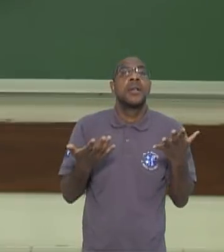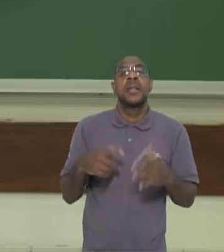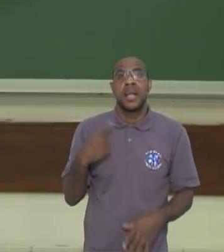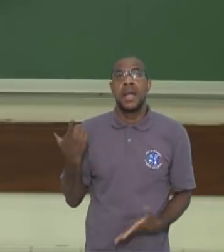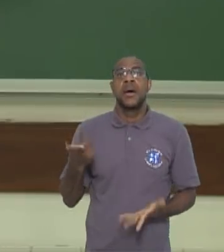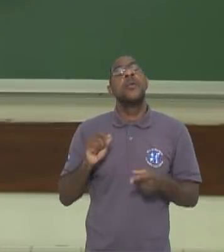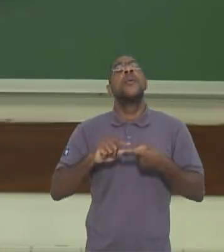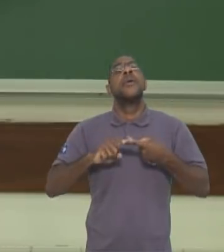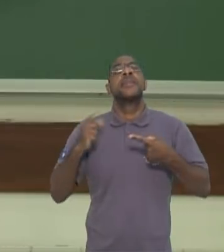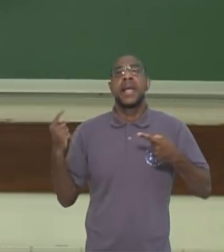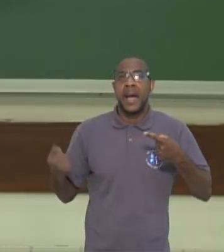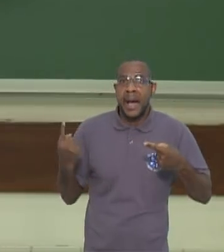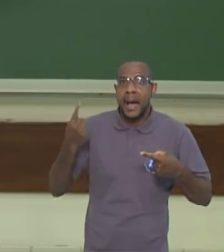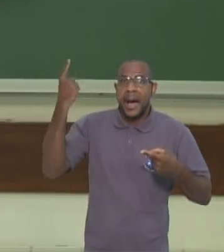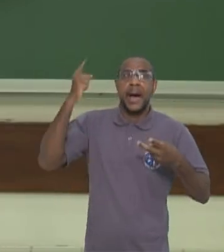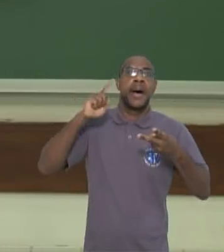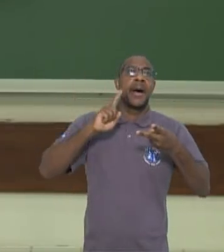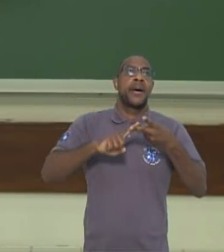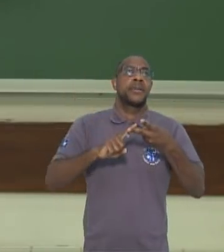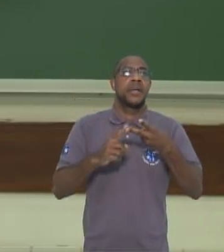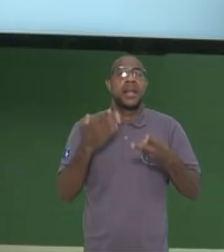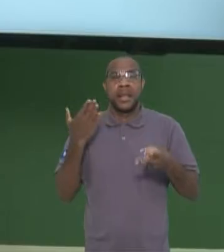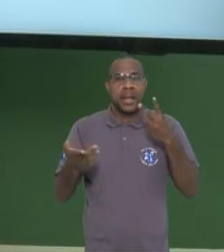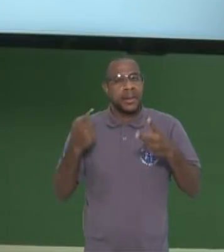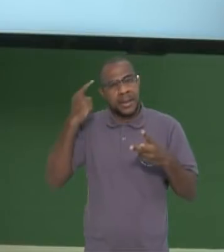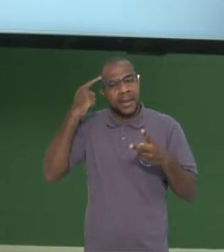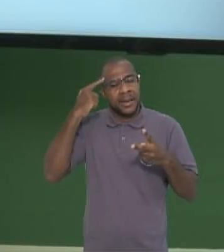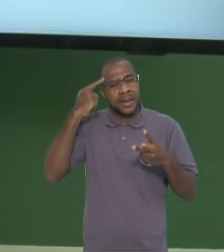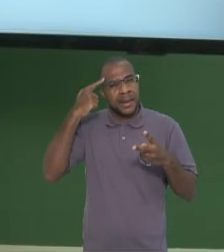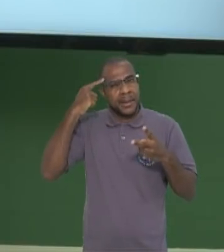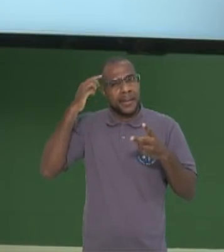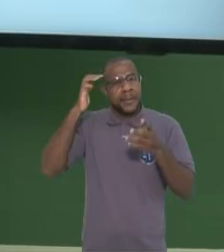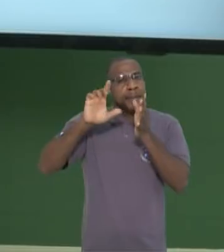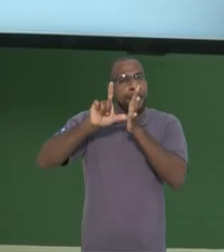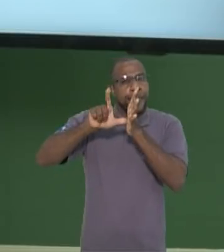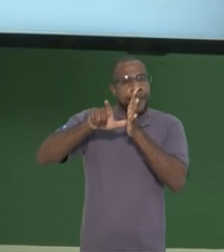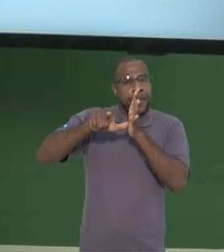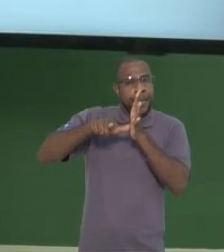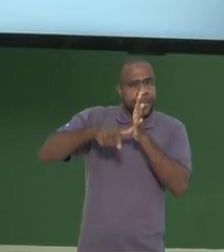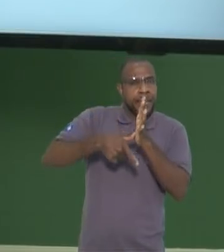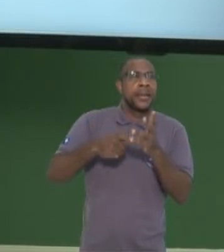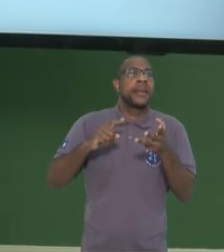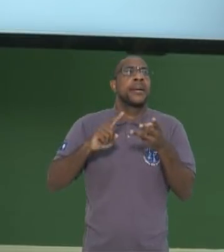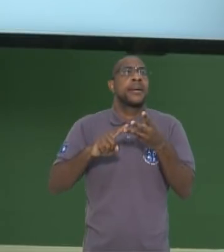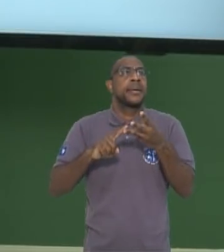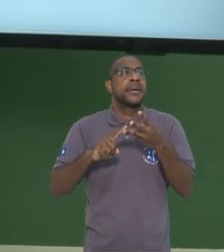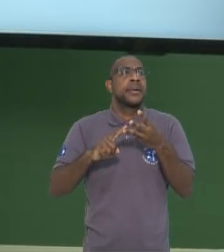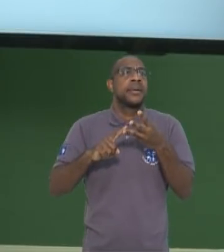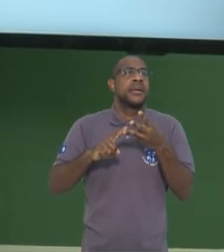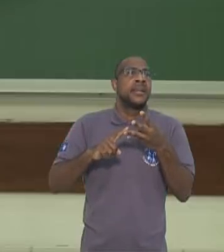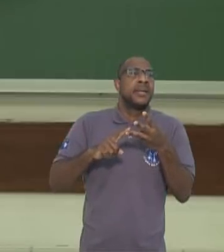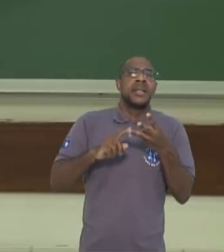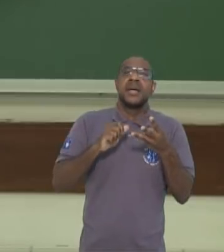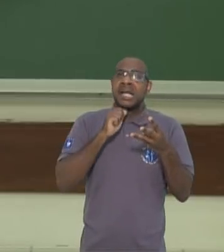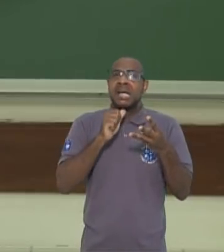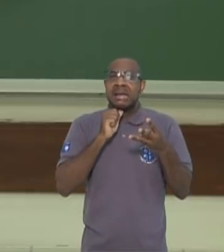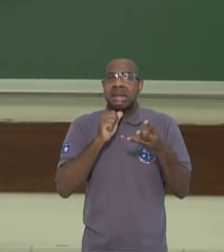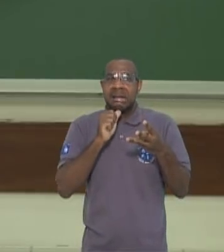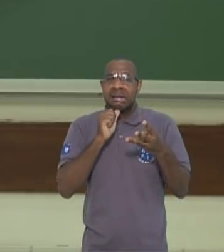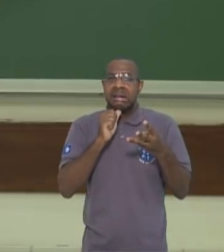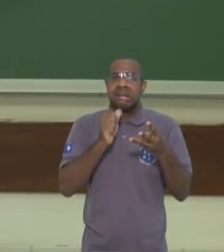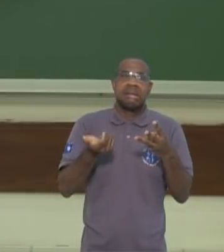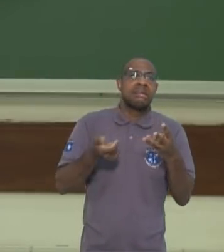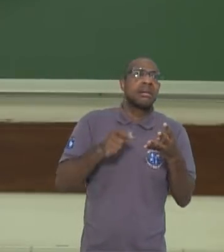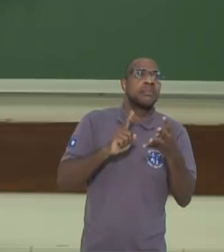altas, podem possuir um leve ali, retardo mental, dependendo da pessoa, menopausa precoce e tônus muscular fraco. Então,